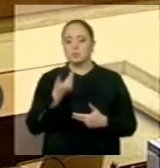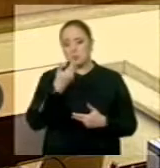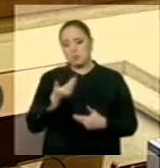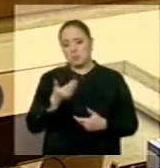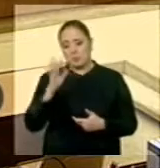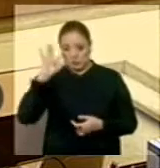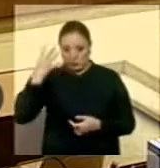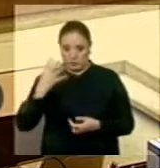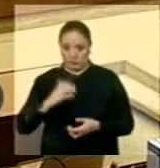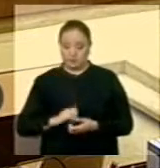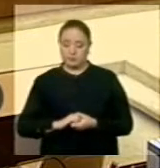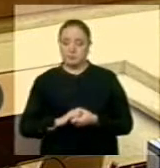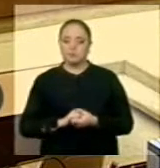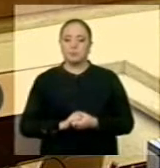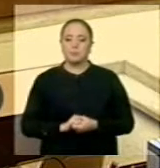solução.